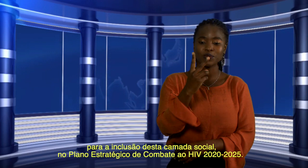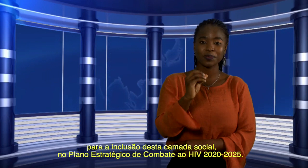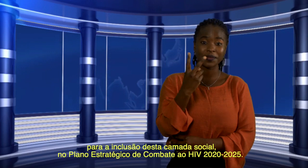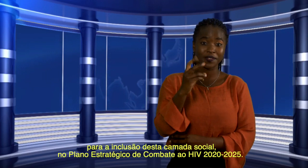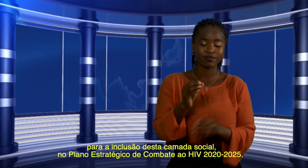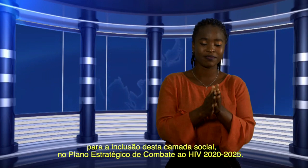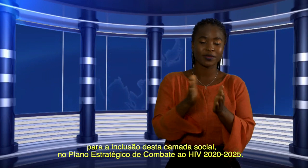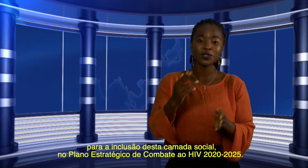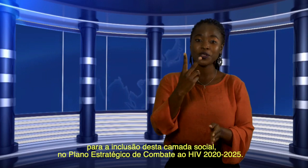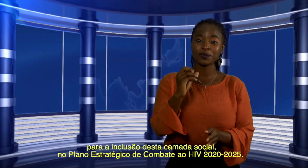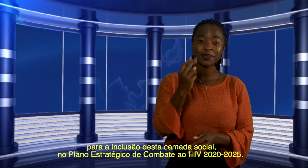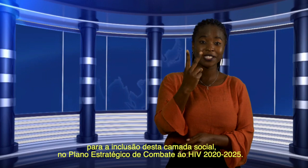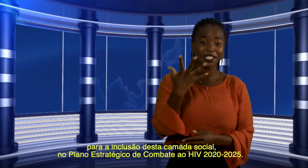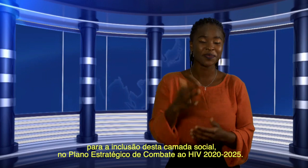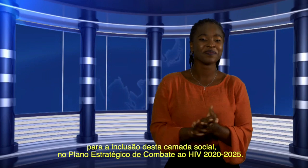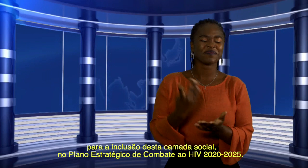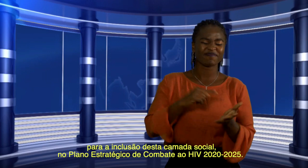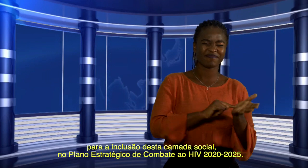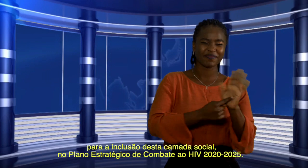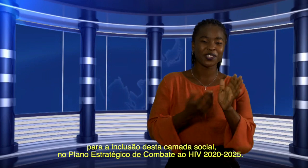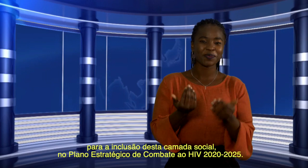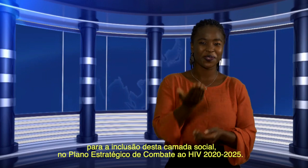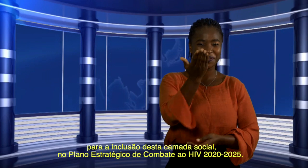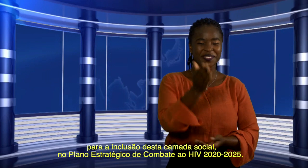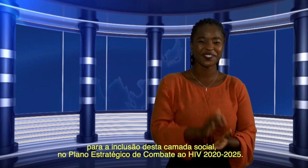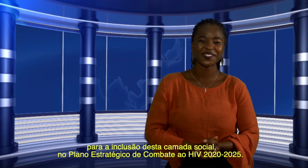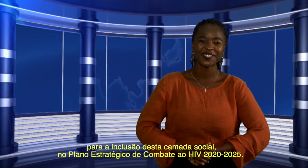no Plano Estratégico de Combate ao HIV